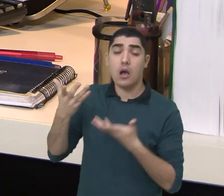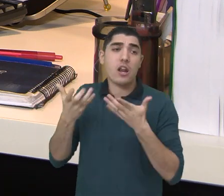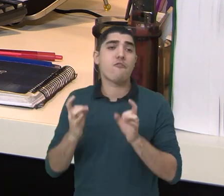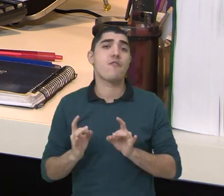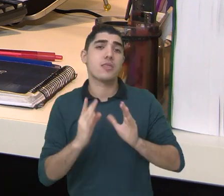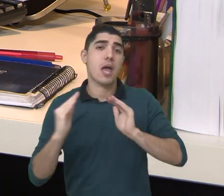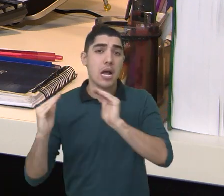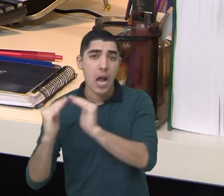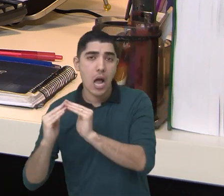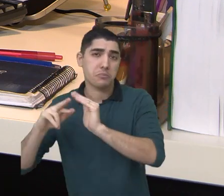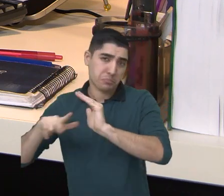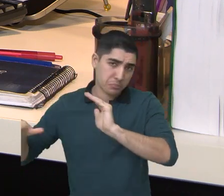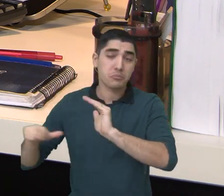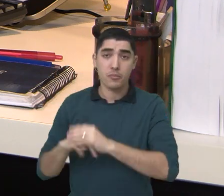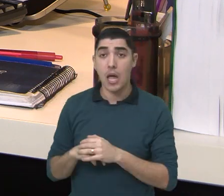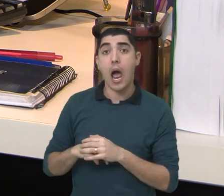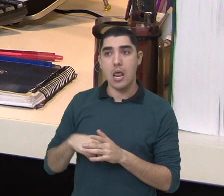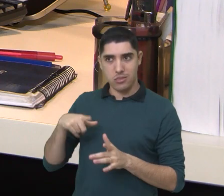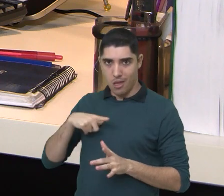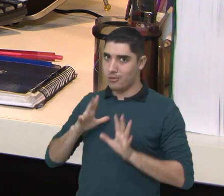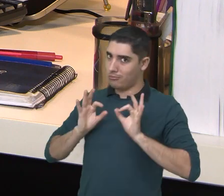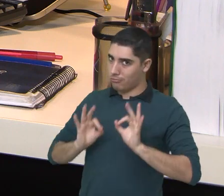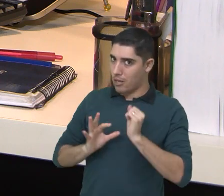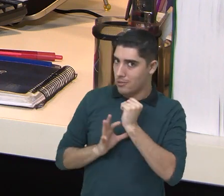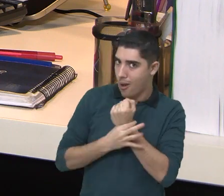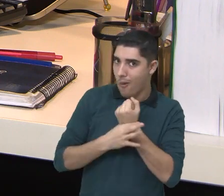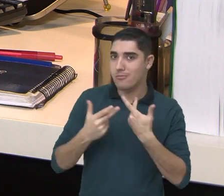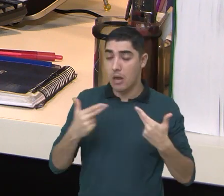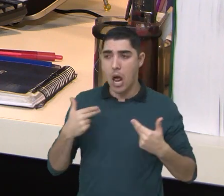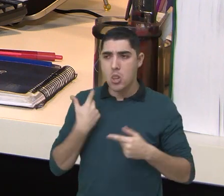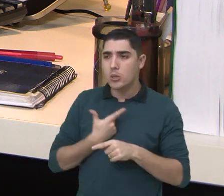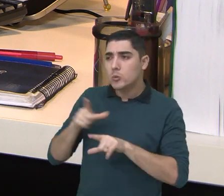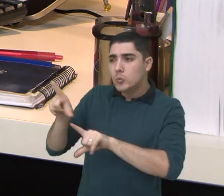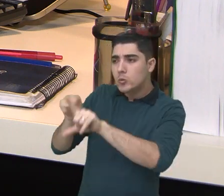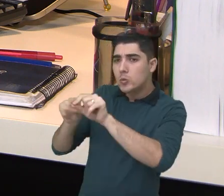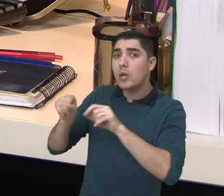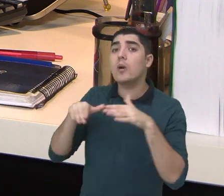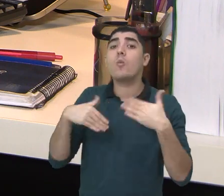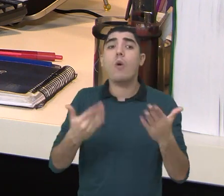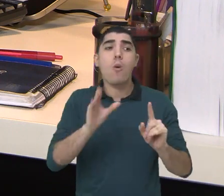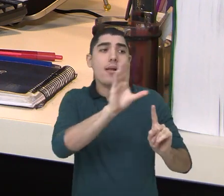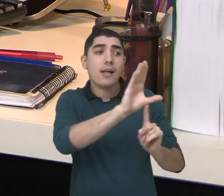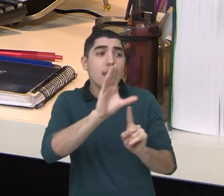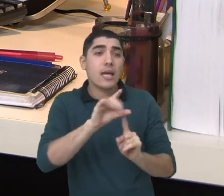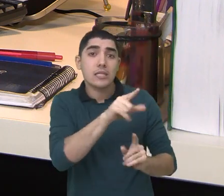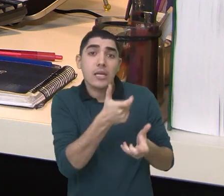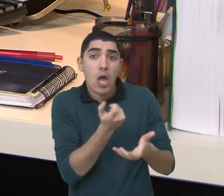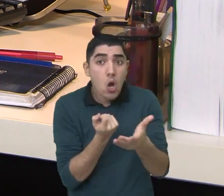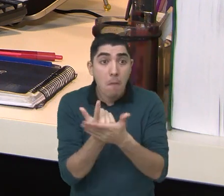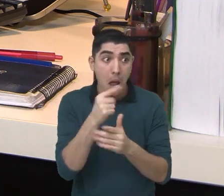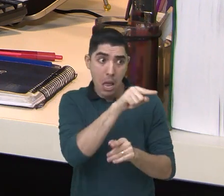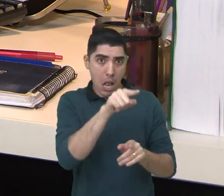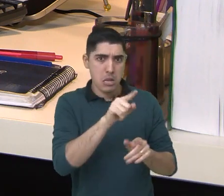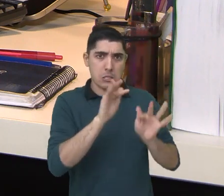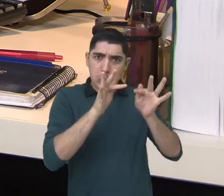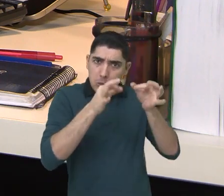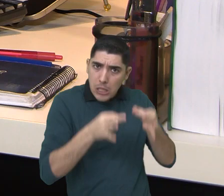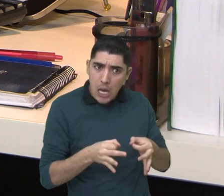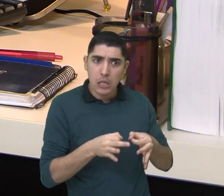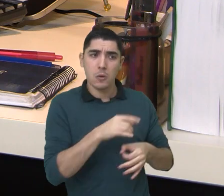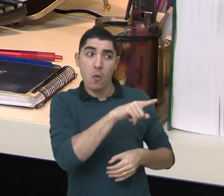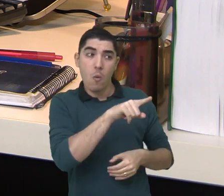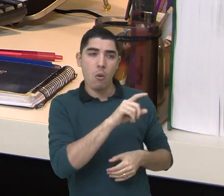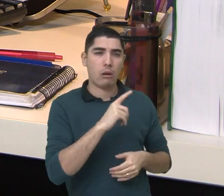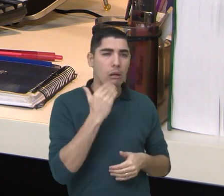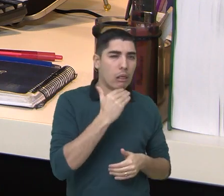para a gente fazer a venda do imóvel, né? Com toda aquela segurança. A gente faz uma seleção dos clientes que procuram, ver realmente se são fidedignos,